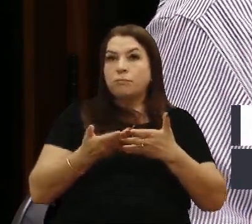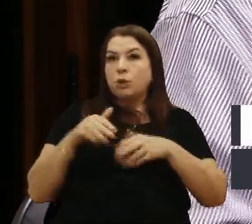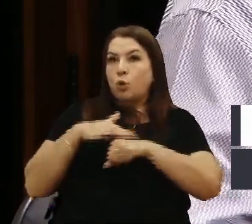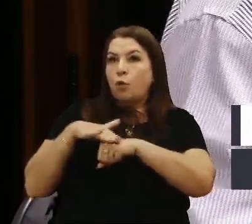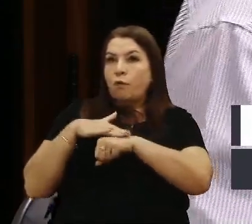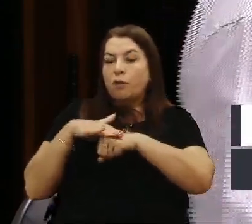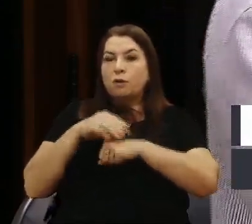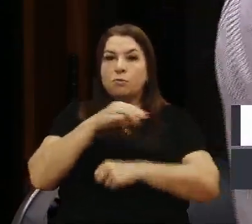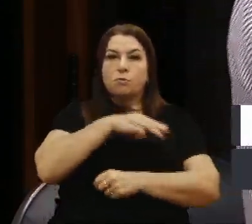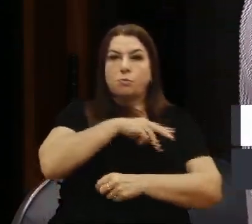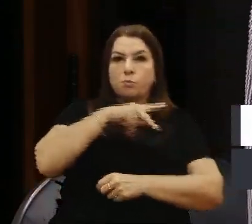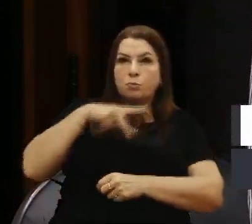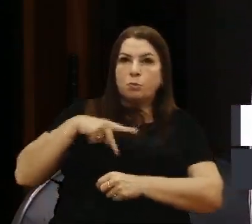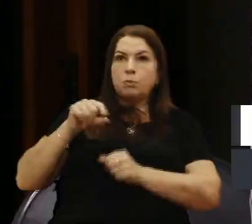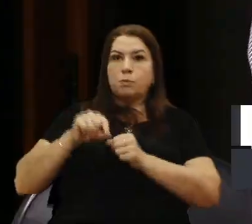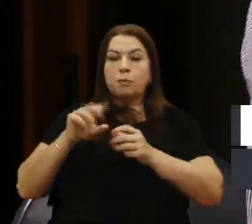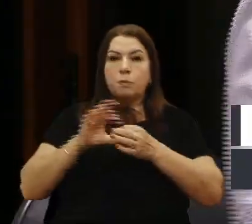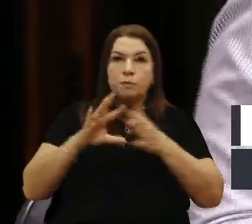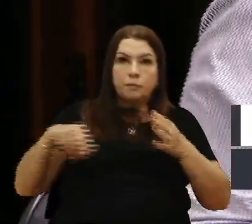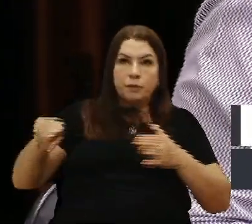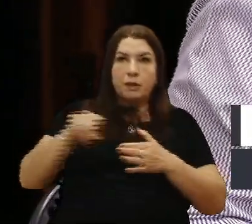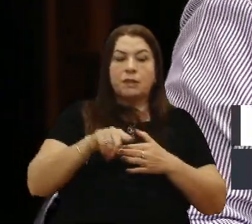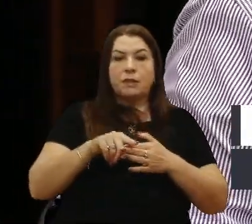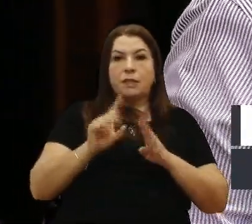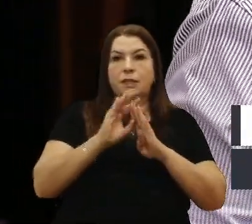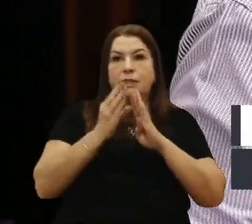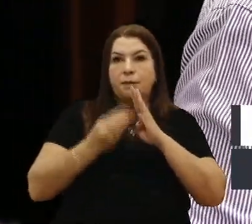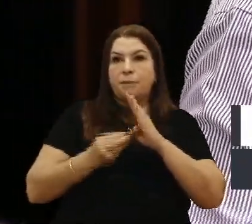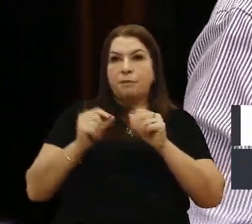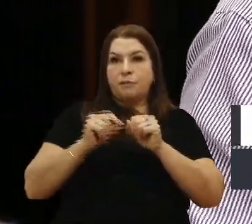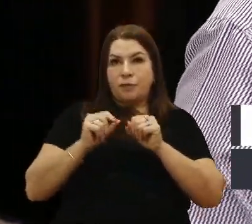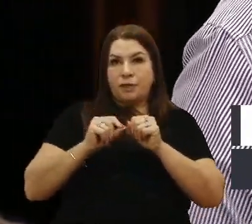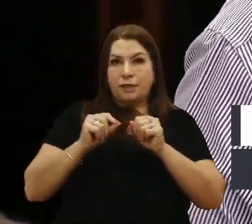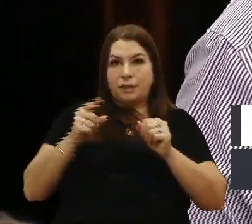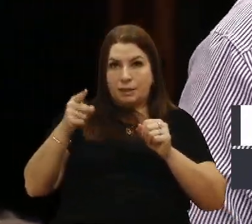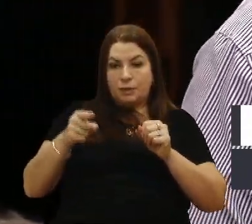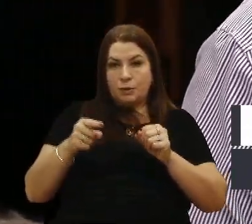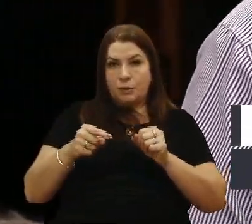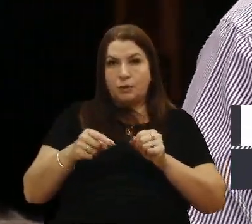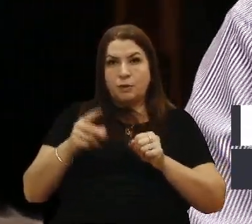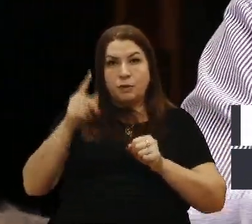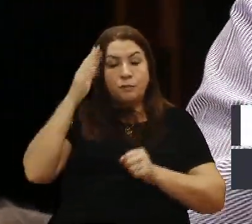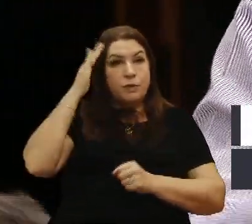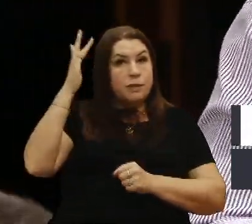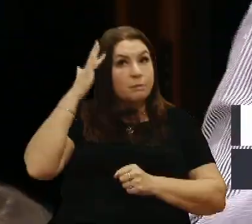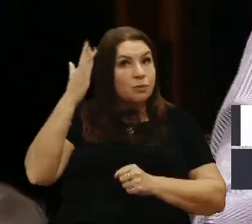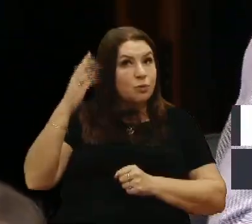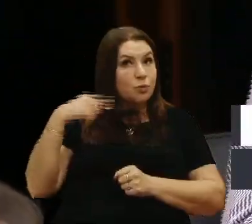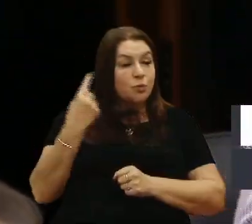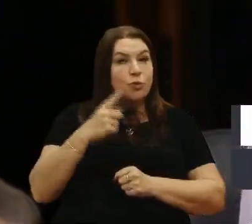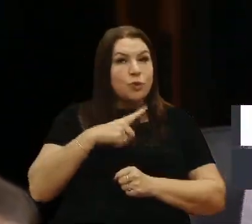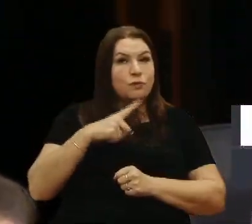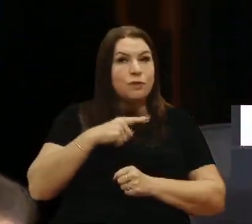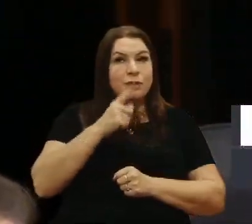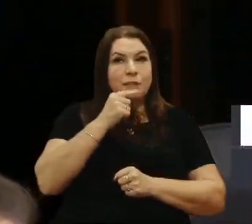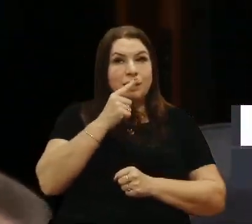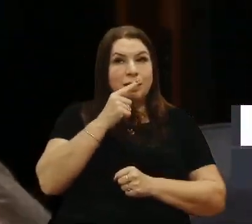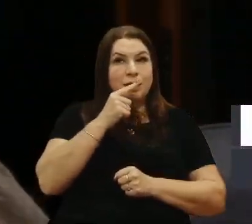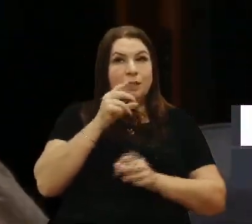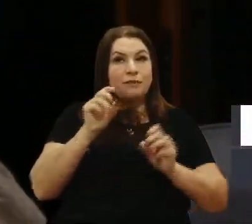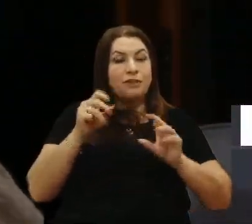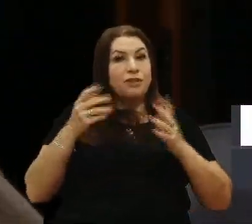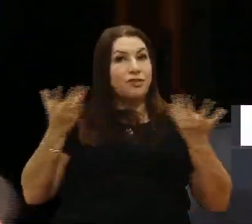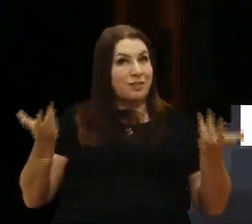conversa com o MP para que fosse autorizado o SAMAI fazer essa ligação. Vocês imaginem se nós tivéssemos a água